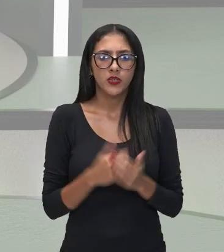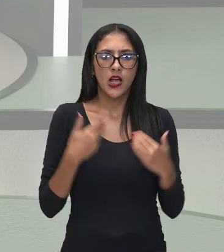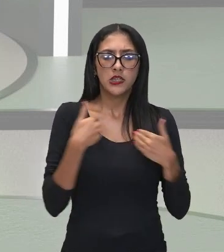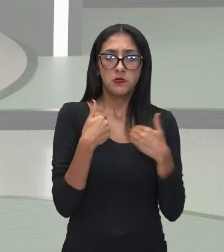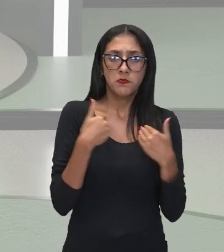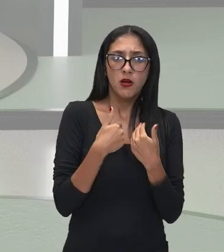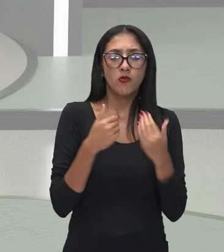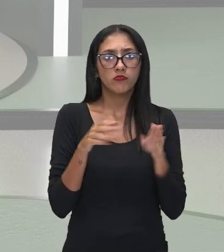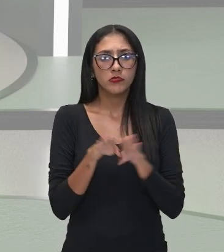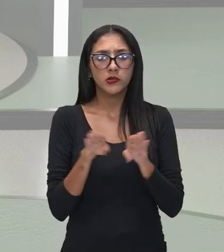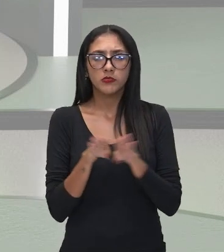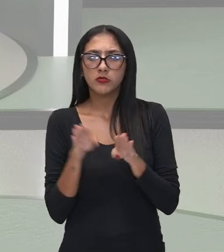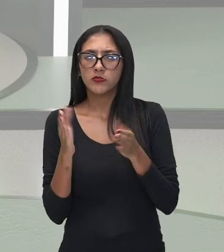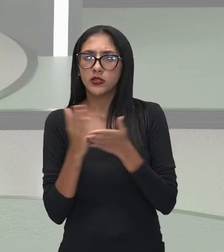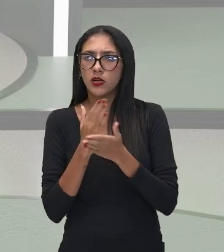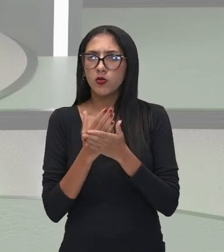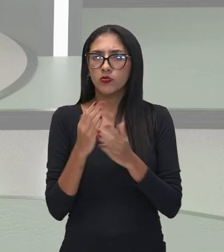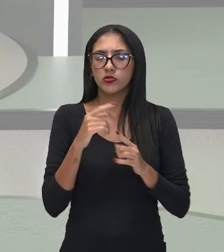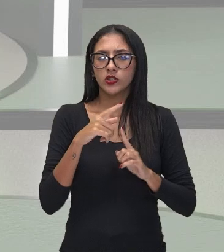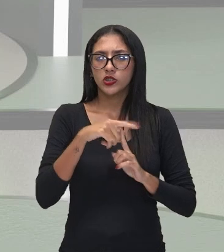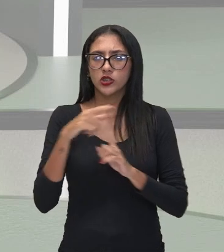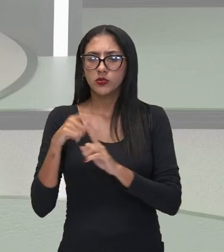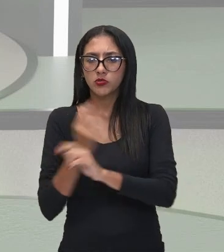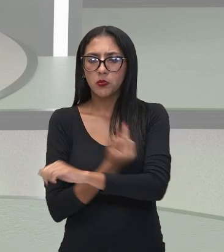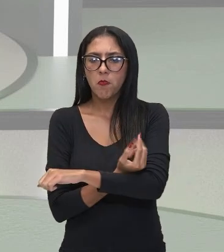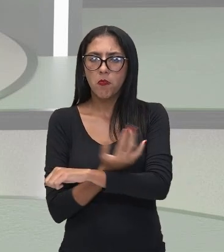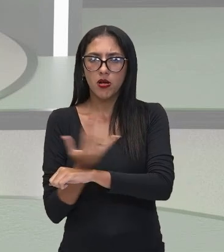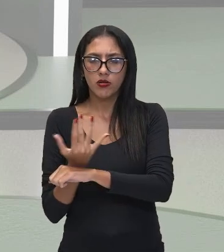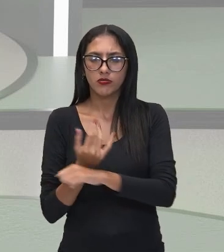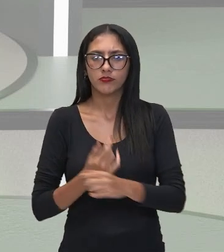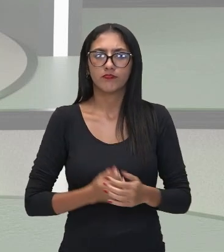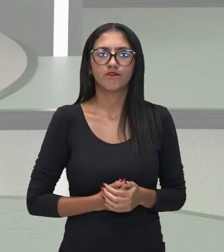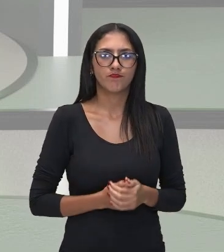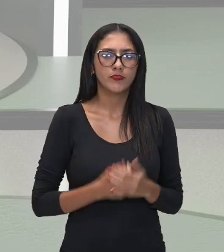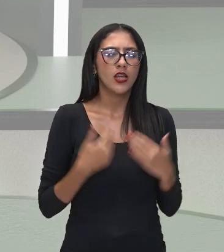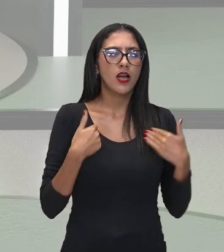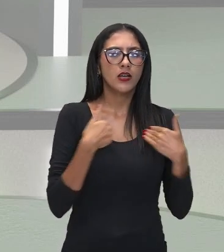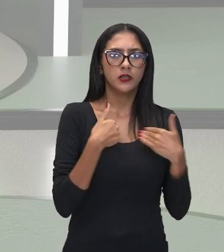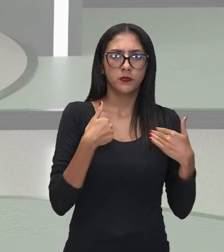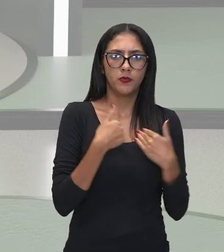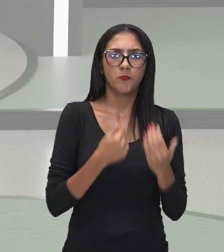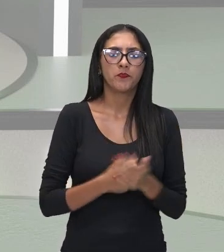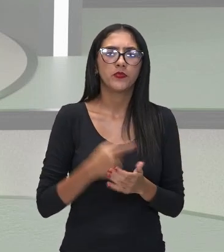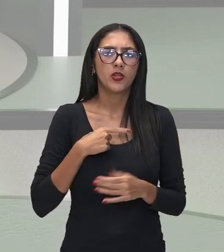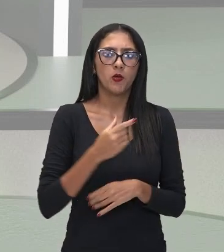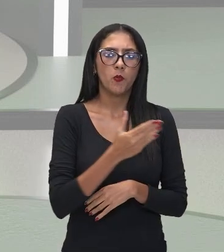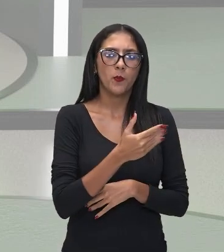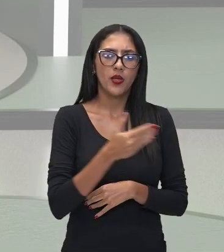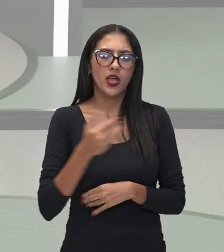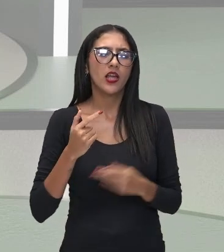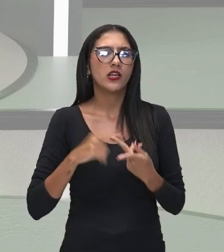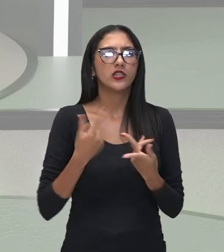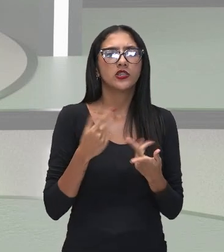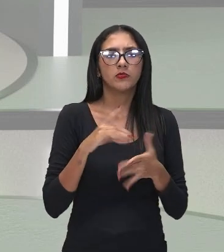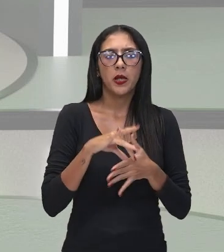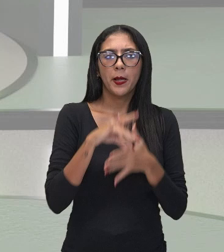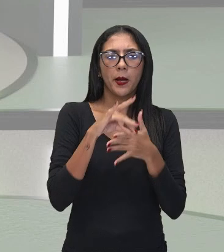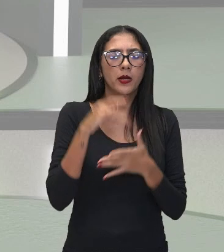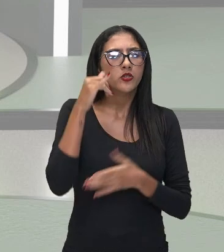e vegetal. De origem animal, nós temos o peixe, carnes